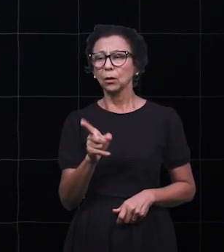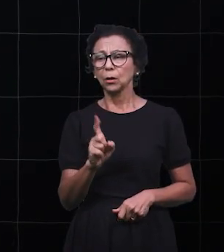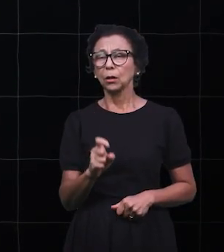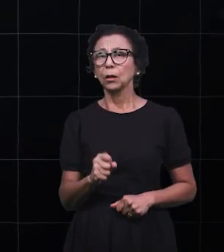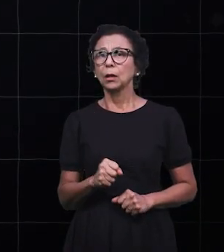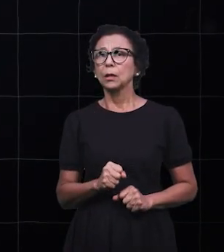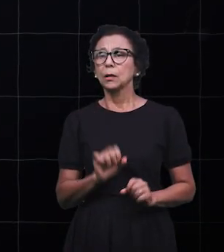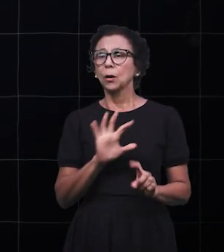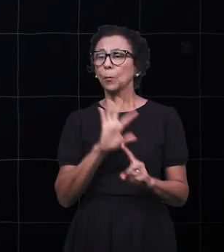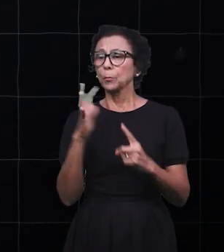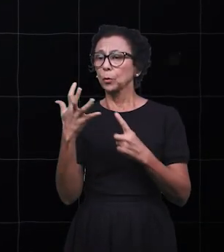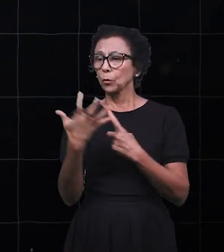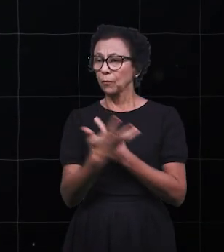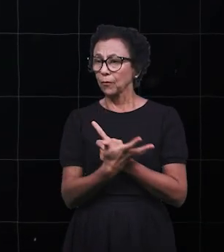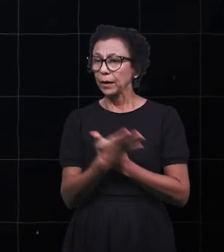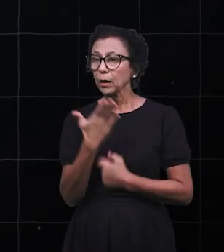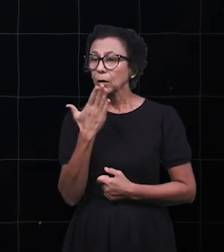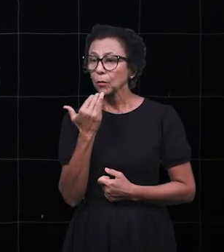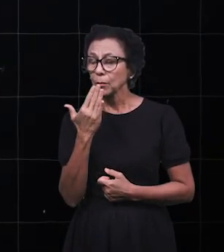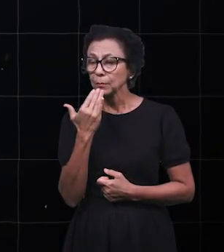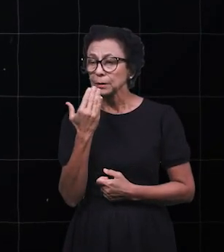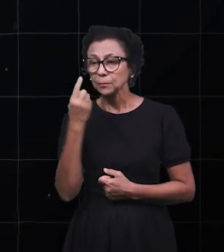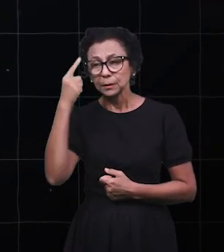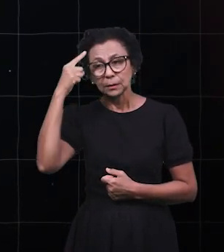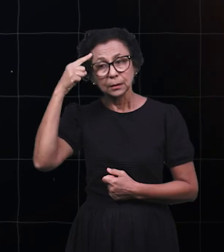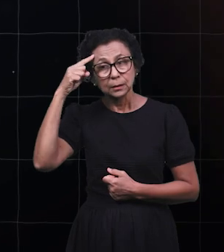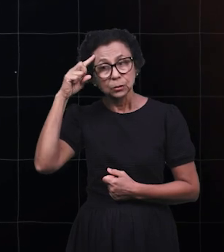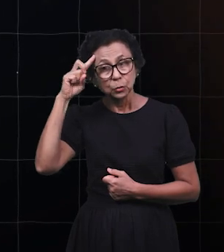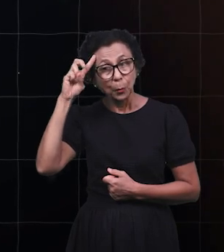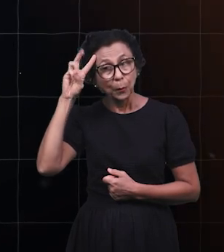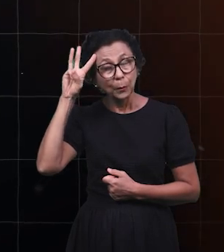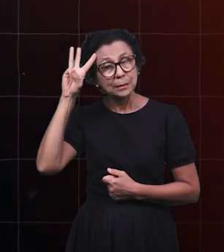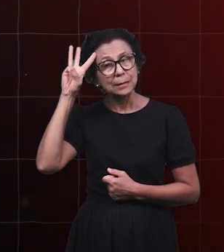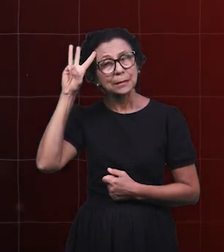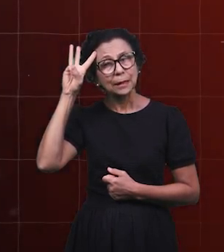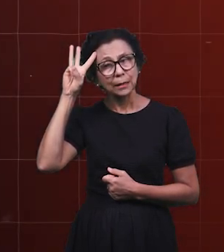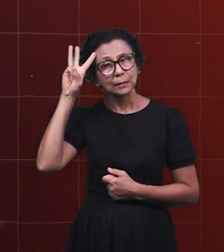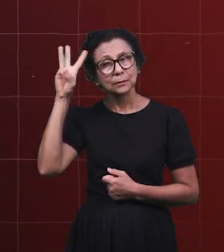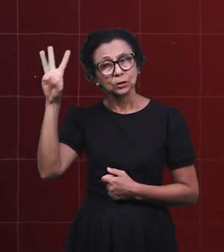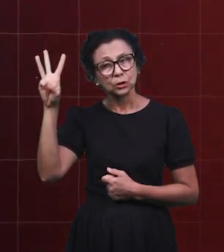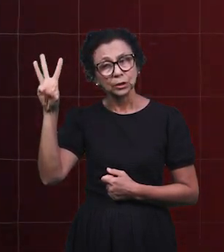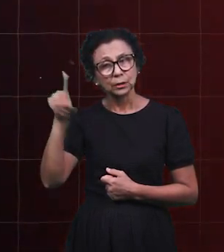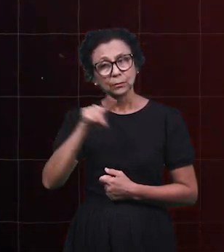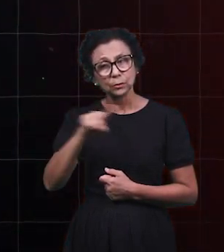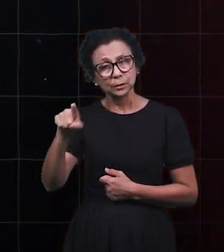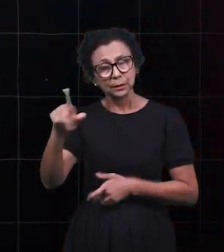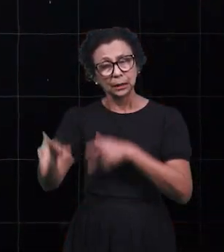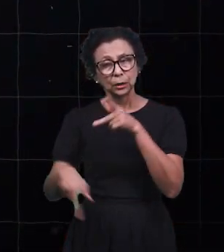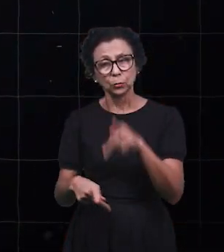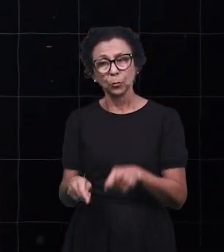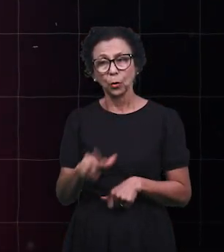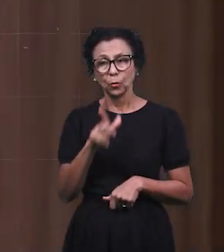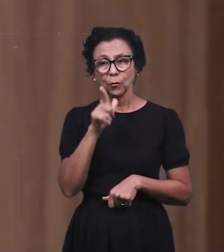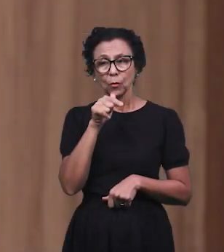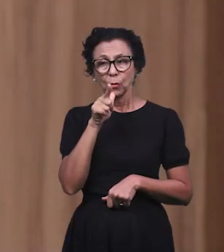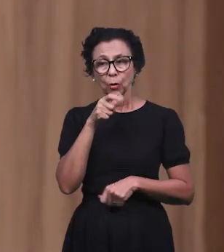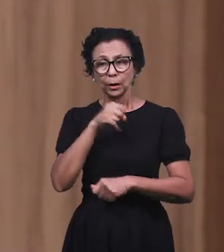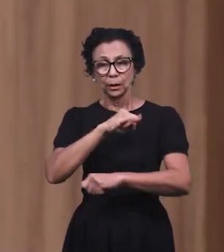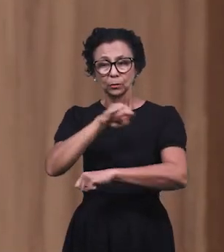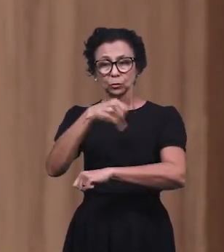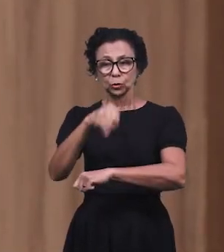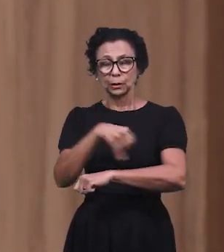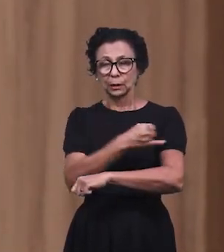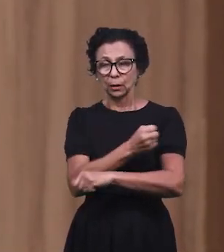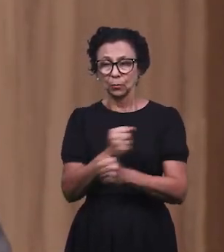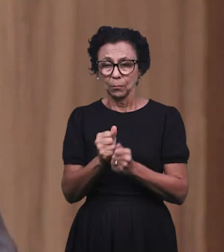de comida, porque dentro de 3 dias passareis esse Jordão." Né? Por quê? Eles estavam vindo